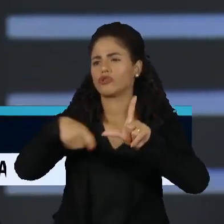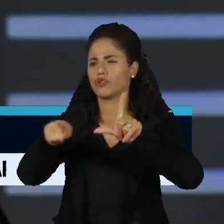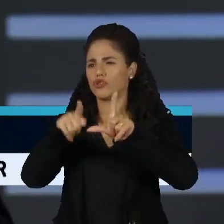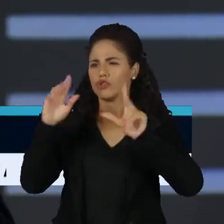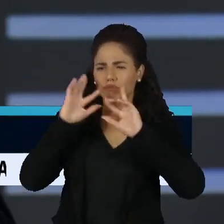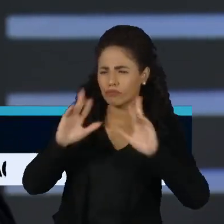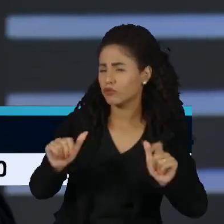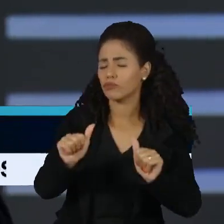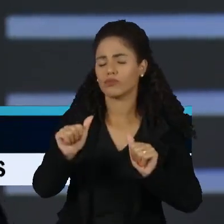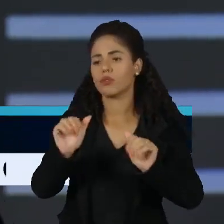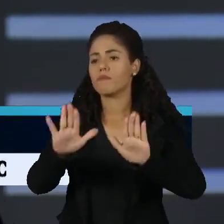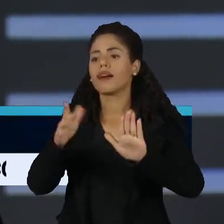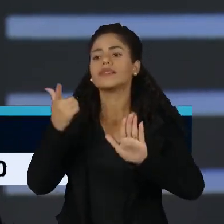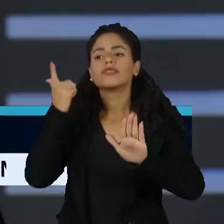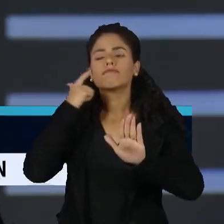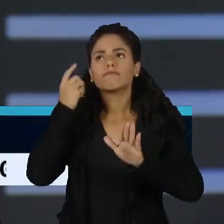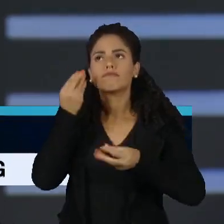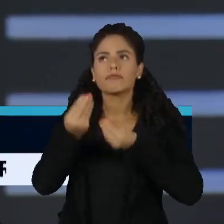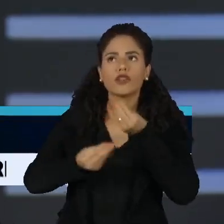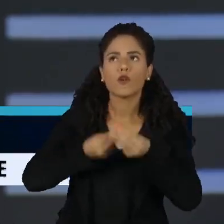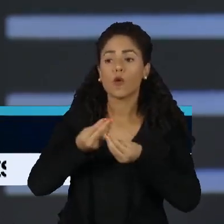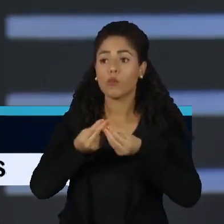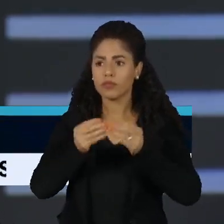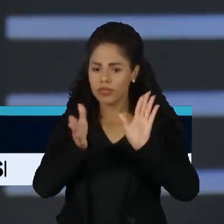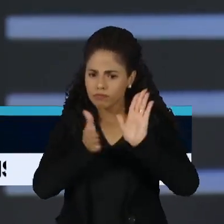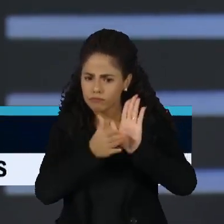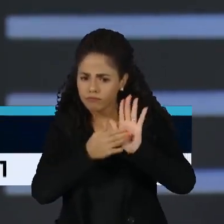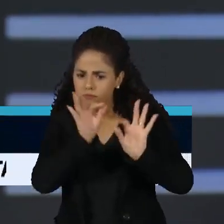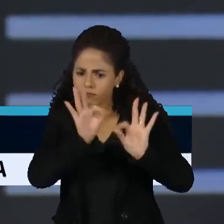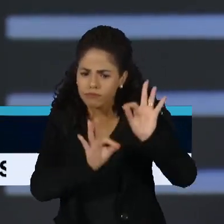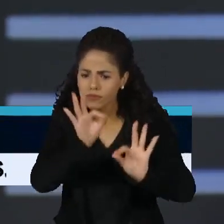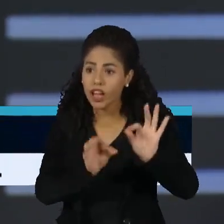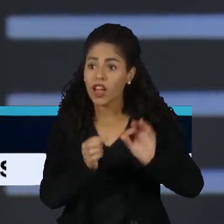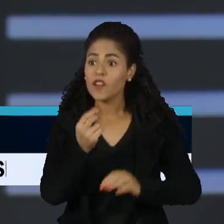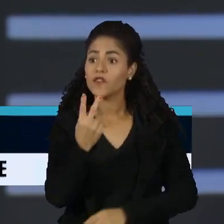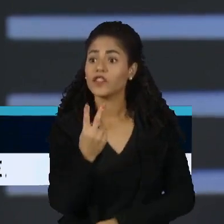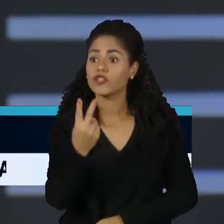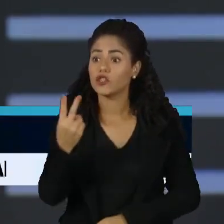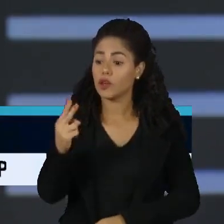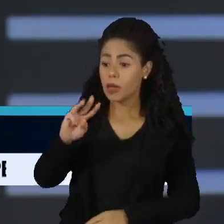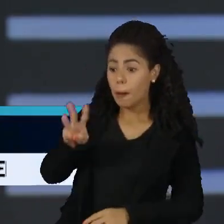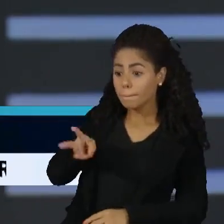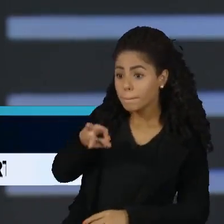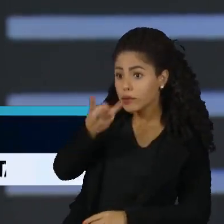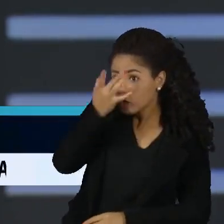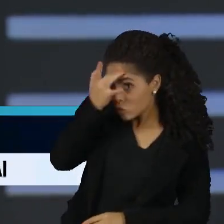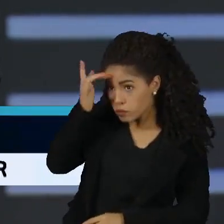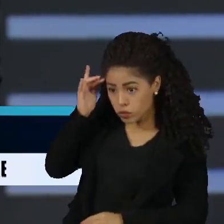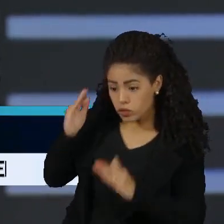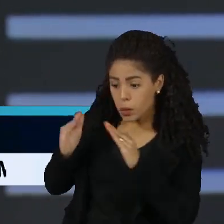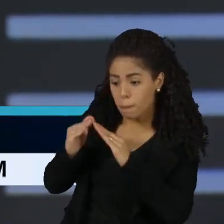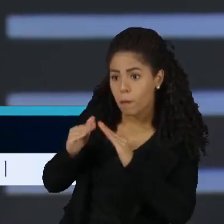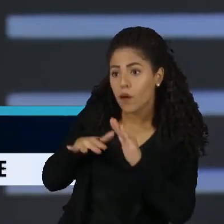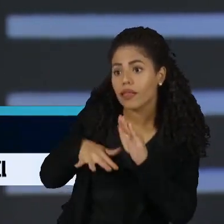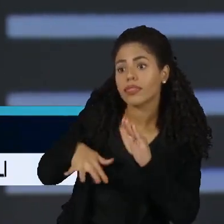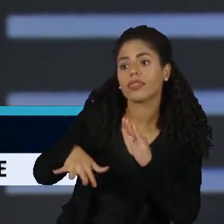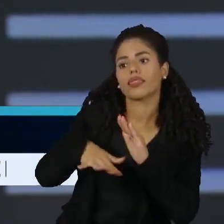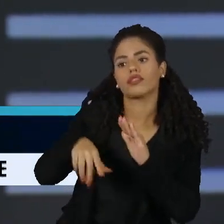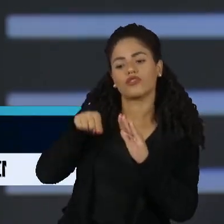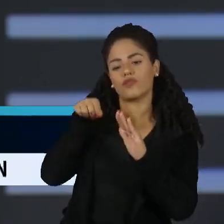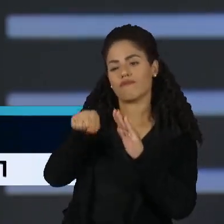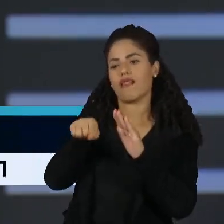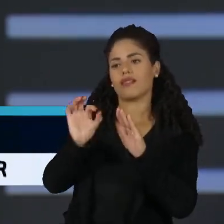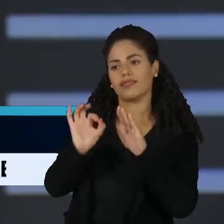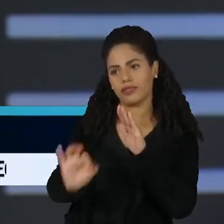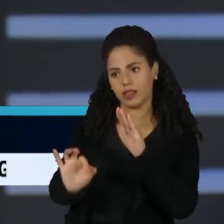grande questão é que você precisa, ao fazer esses projetos, pensar nos 22 milhões de pessoas que moram ali, nessa região.